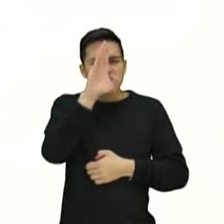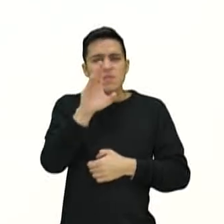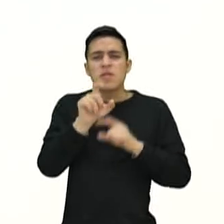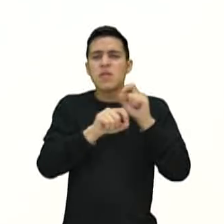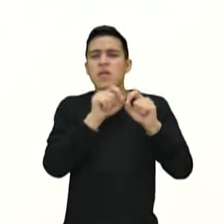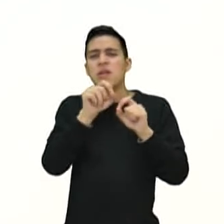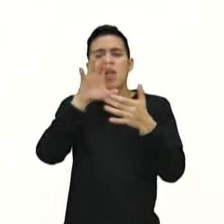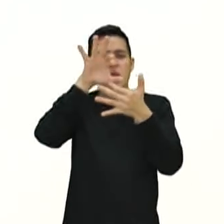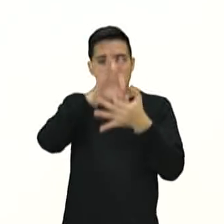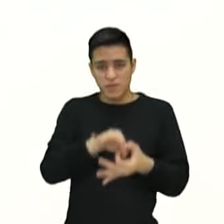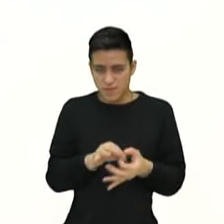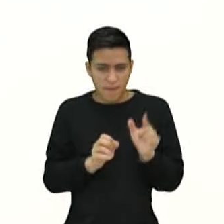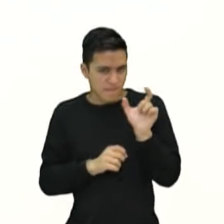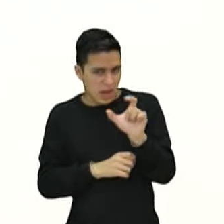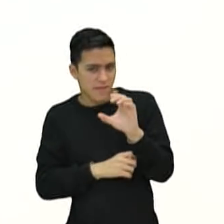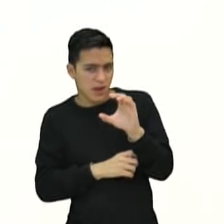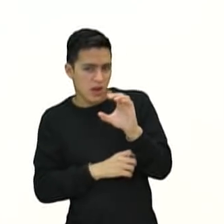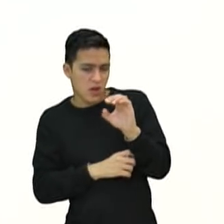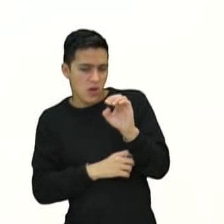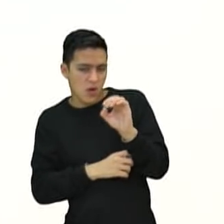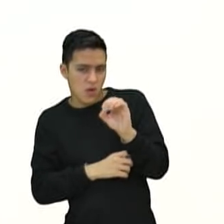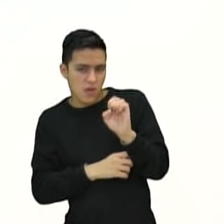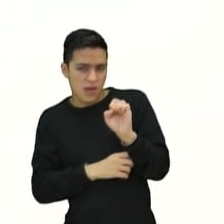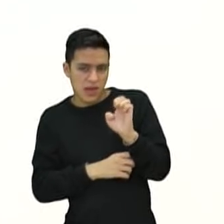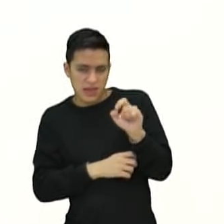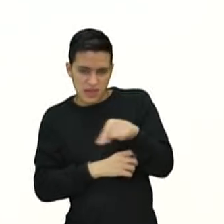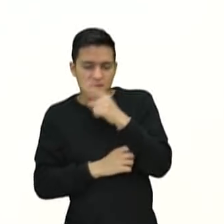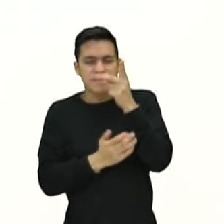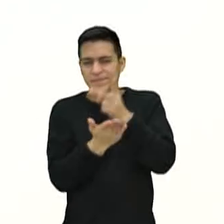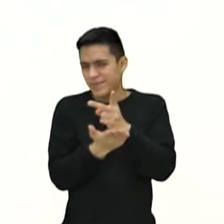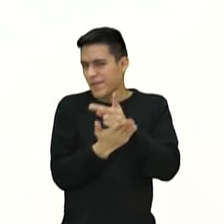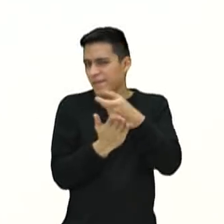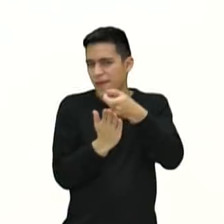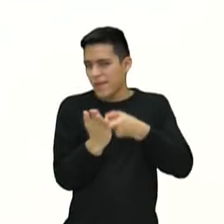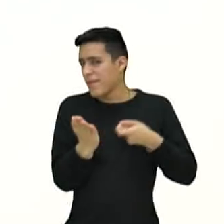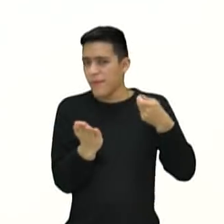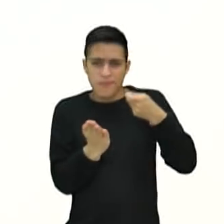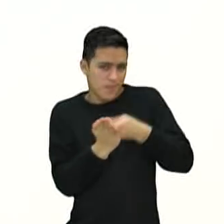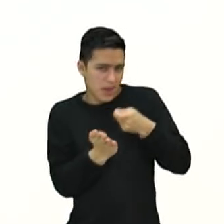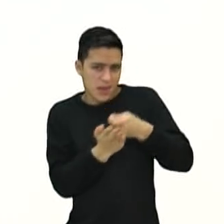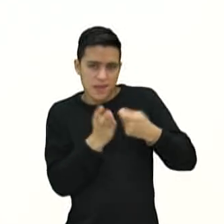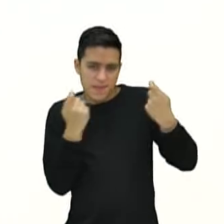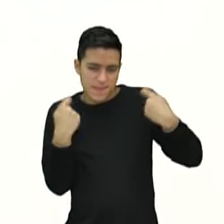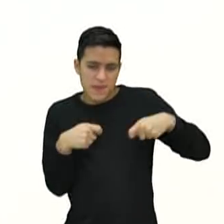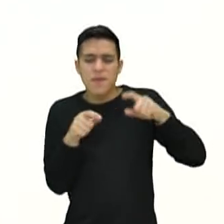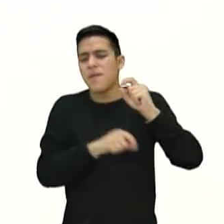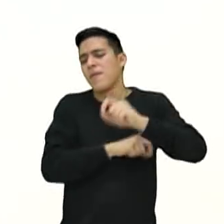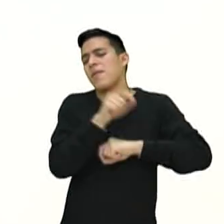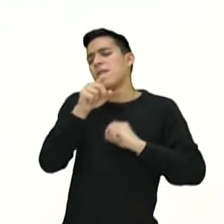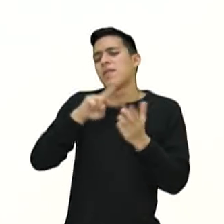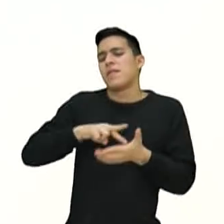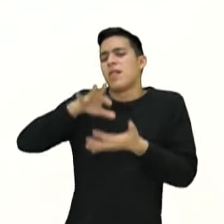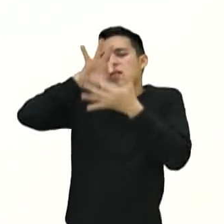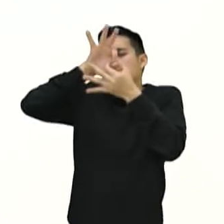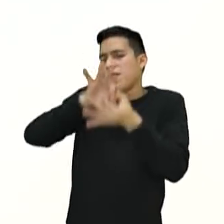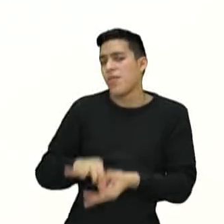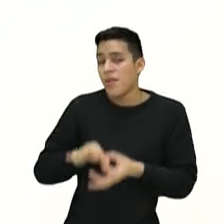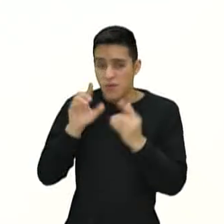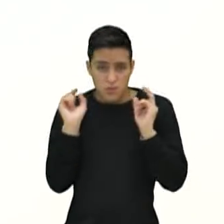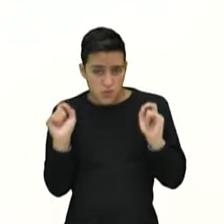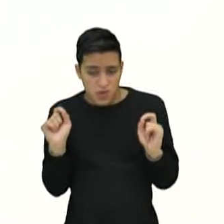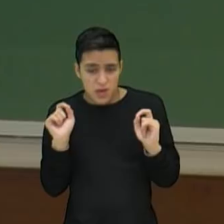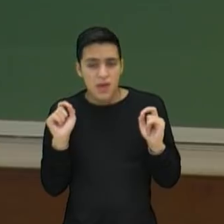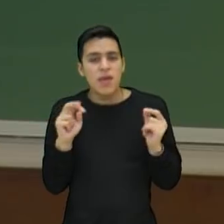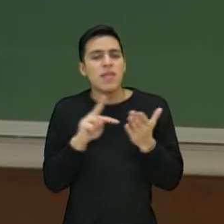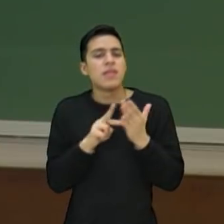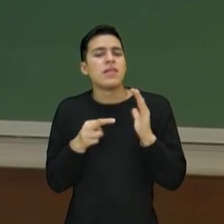esta palavrinha, por favor, aqui, pessoal. Esta palavrinha vocês vão usar sempre na redação de vocês. O que é uma coesão? Coesão vem